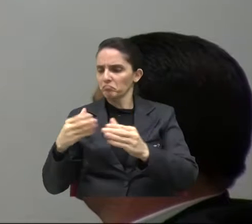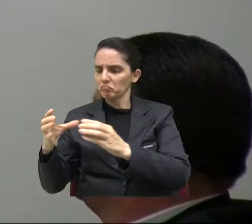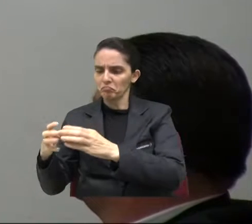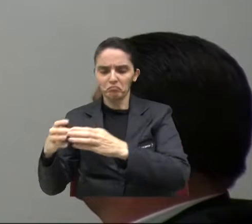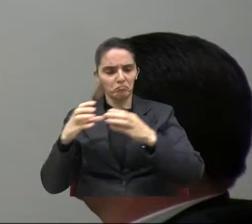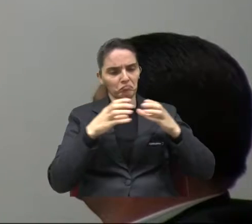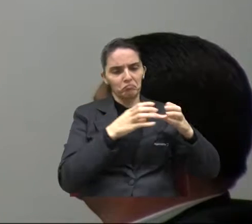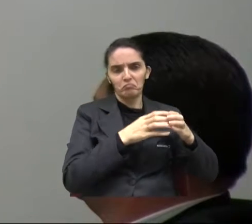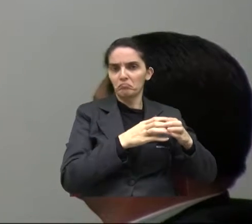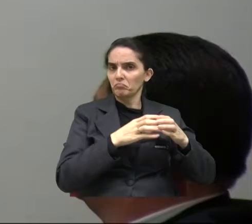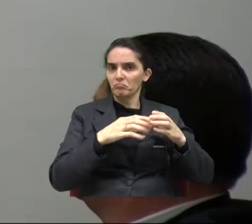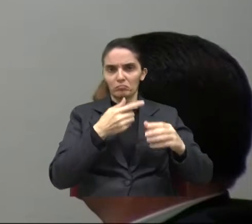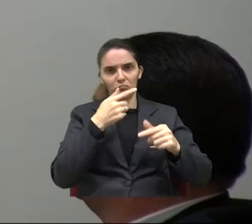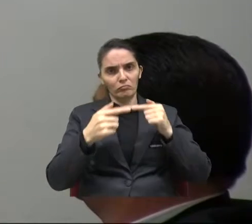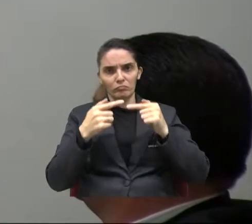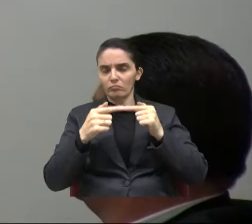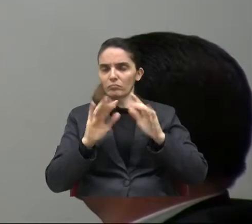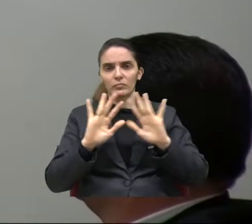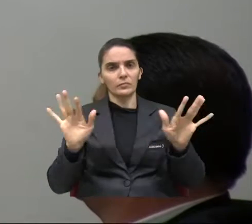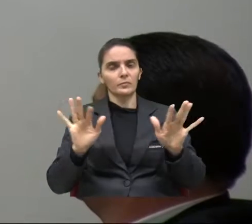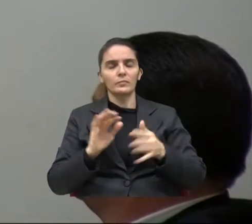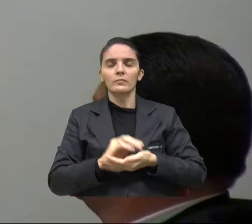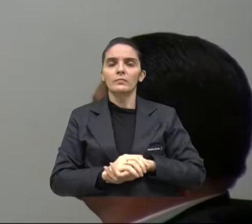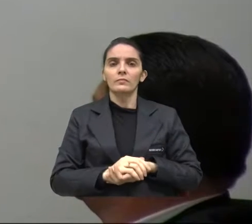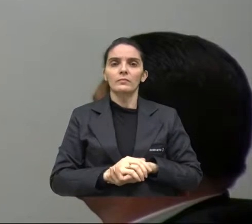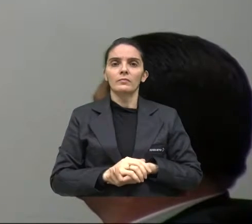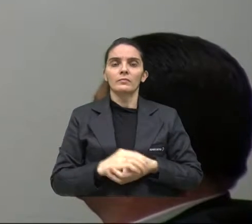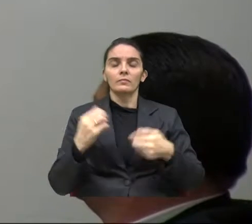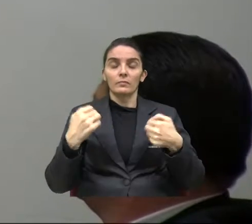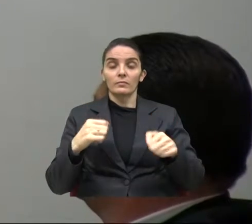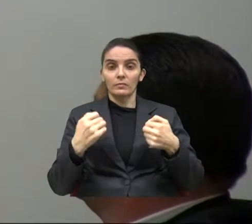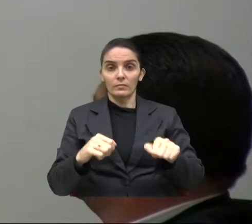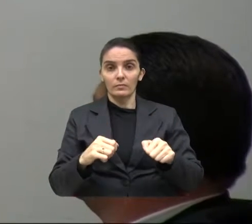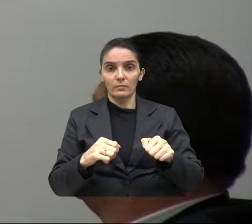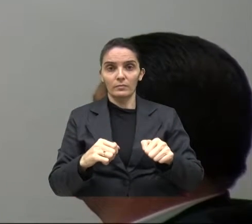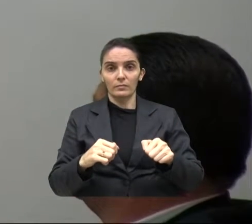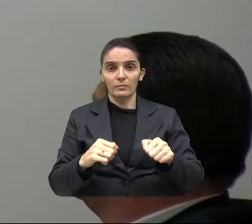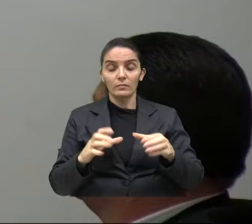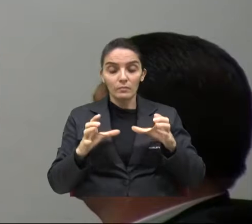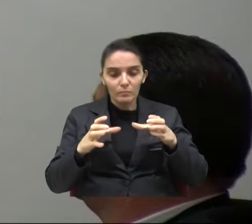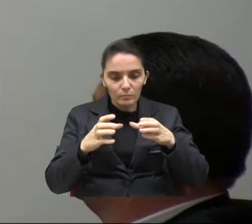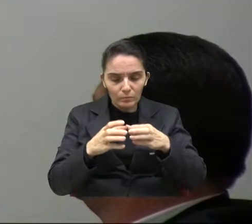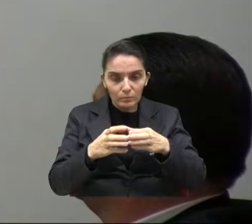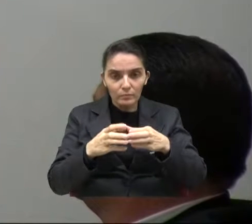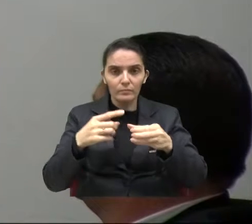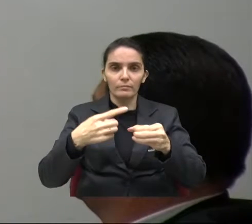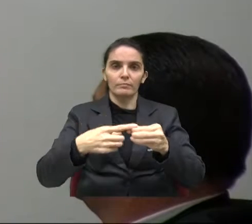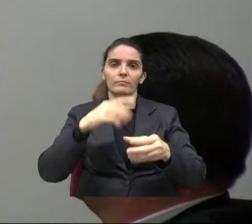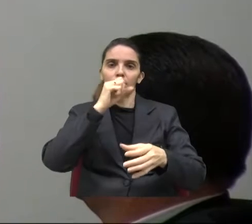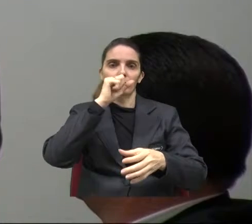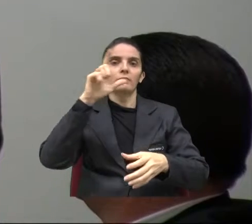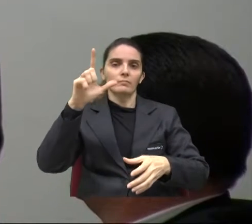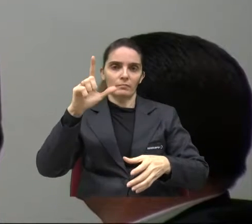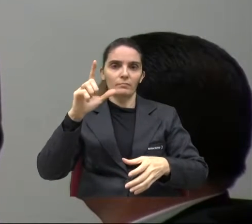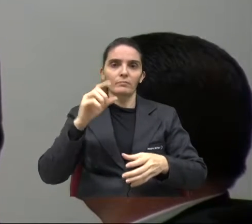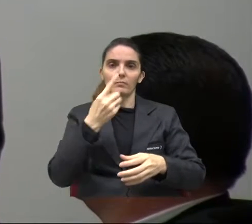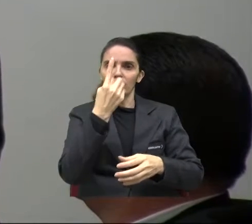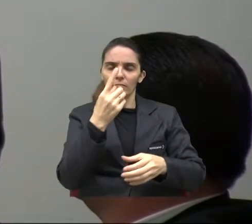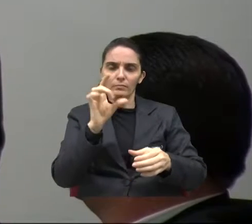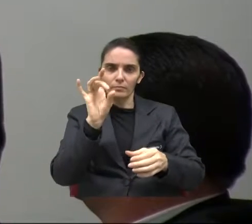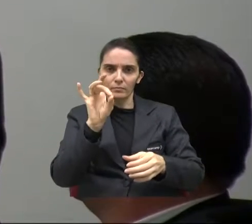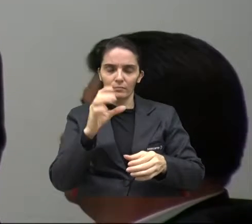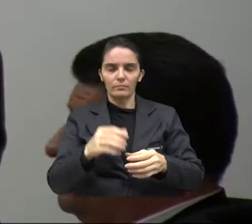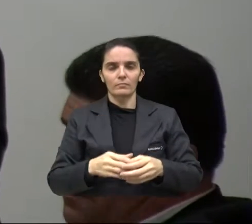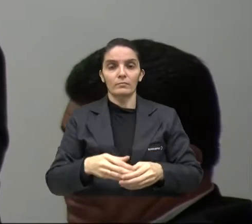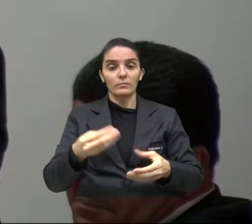independente de cada sigla, nós temos que ter o partido de Limeira. Nós vivemos nessa cidade, nós comemos